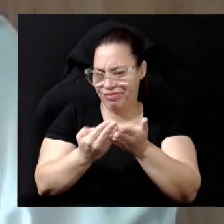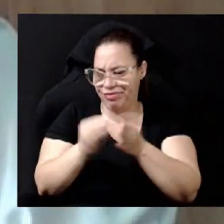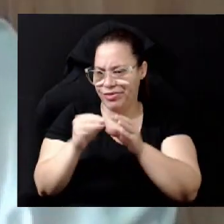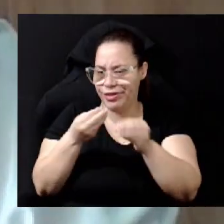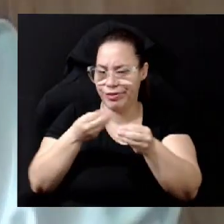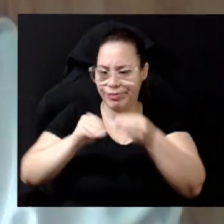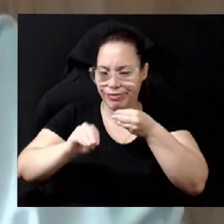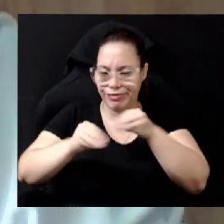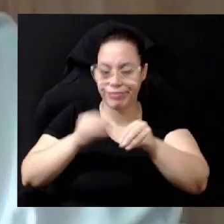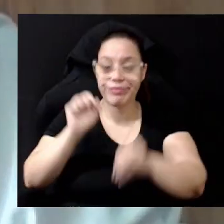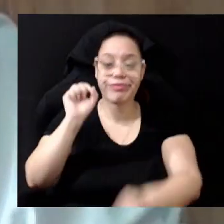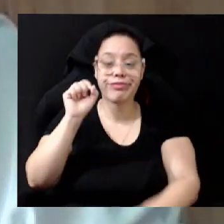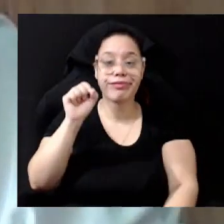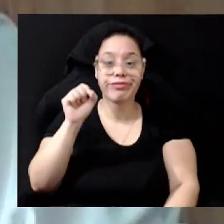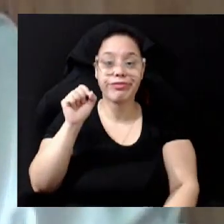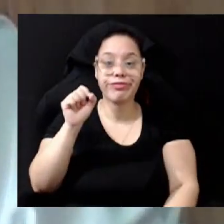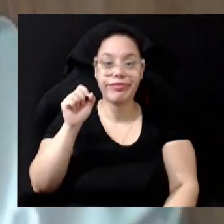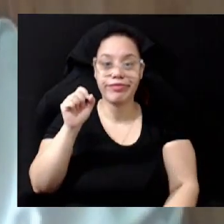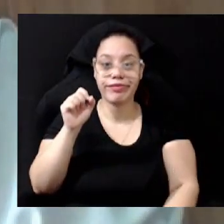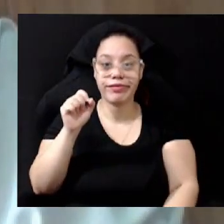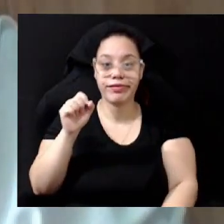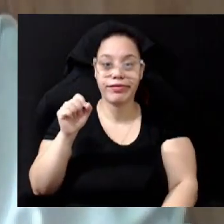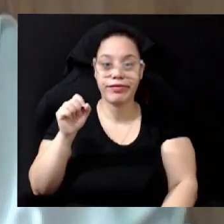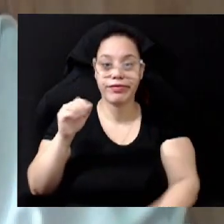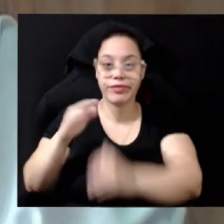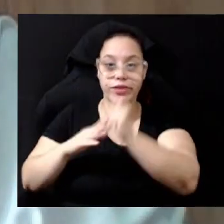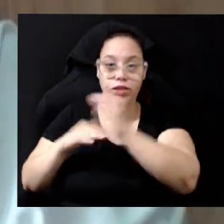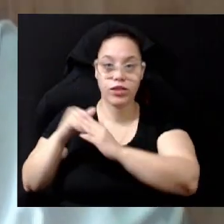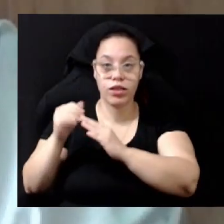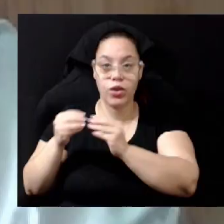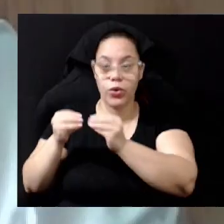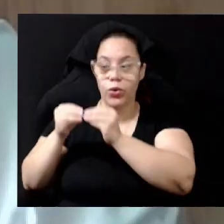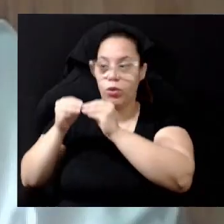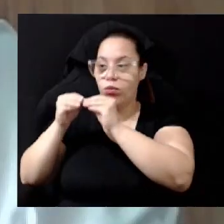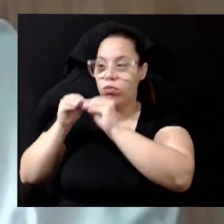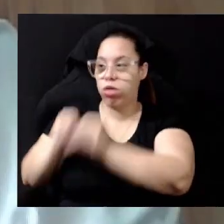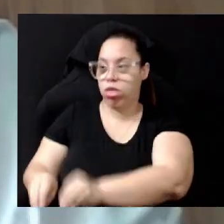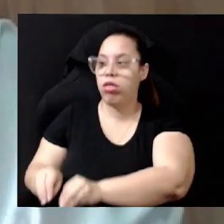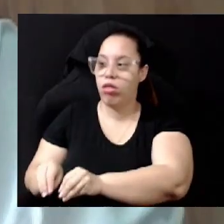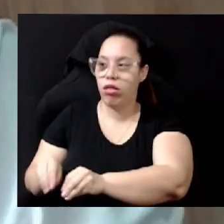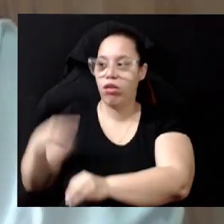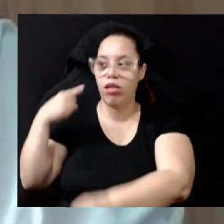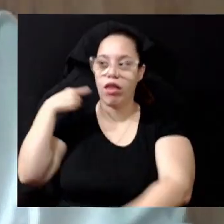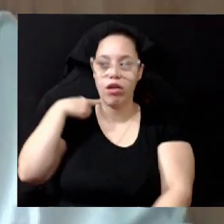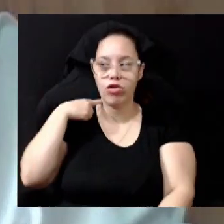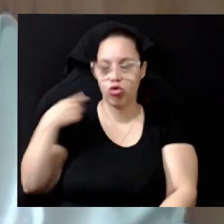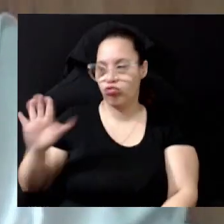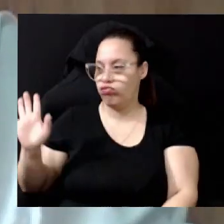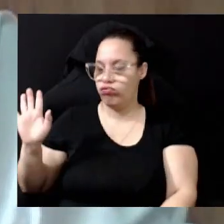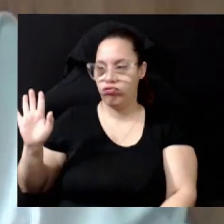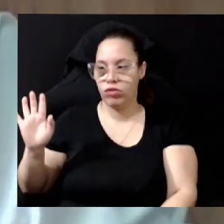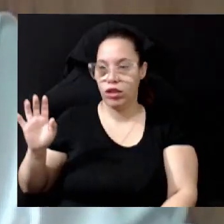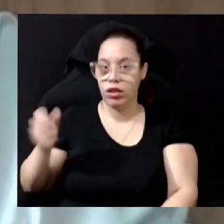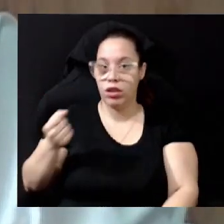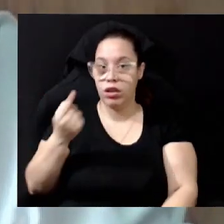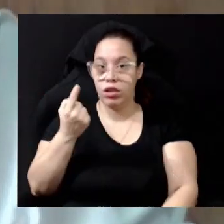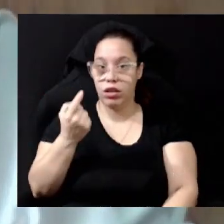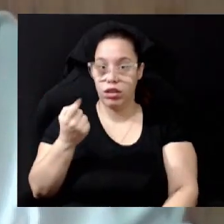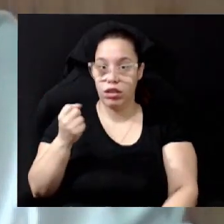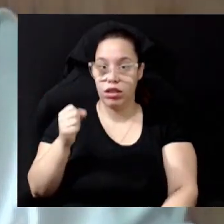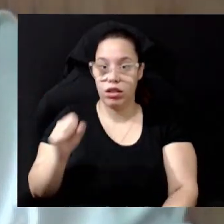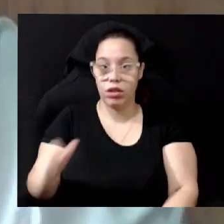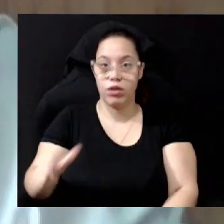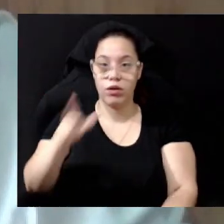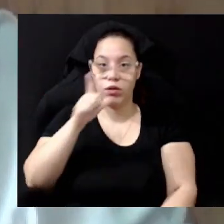nossa sociedade, que é, ao mesmo tempo, é um material tão descartável, né? Em alguns segundos a